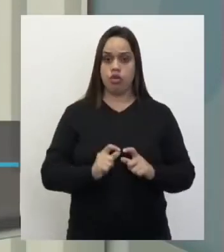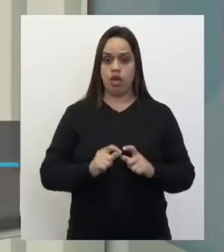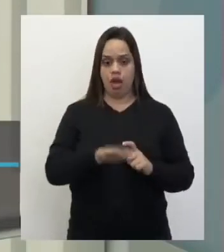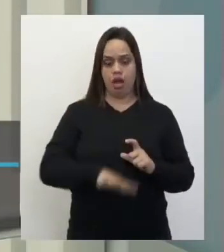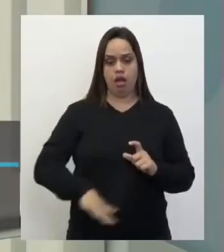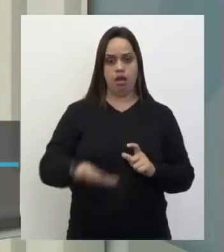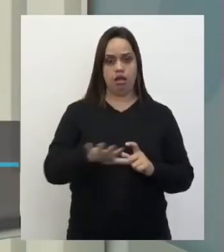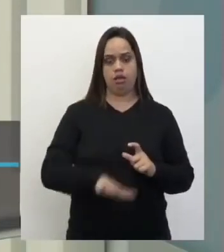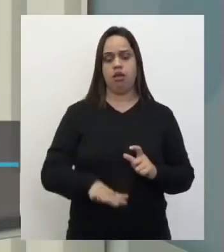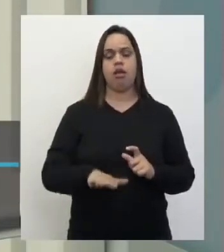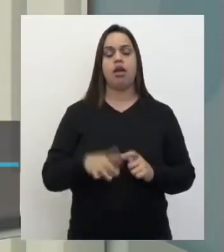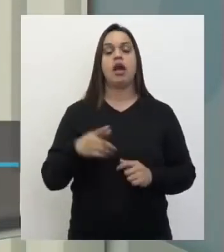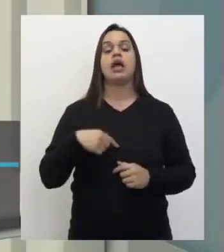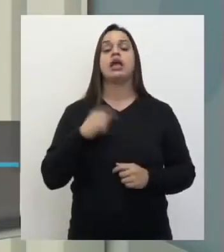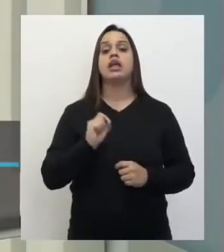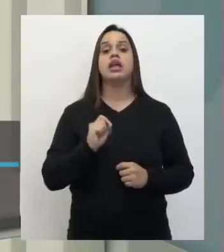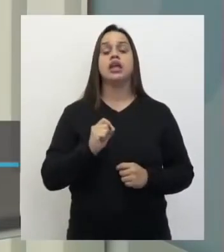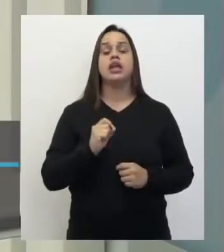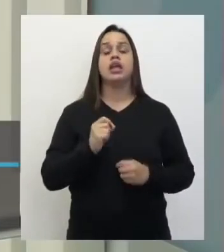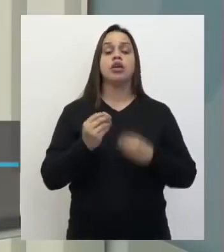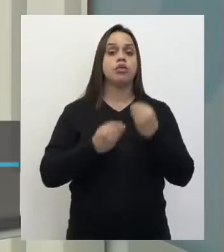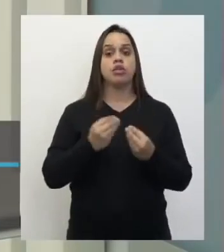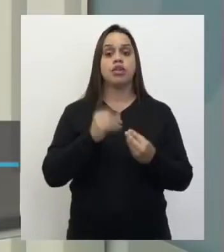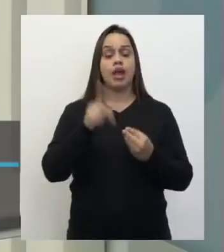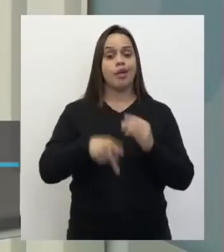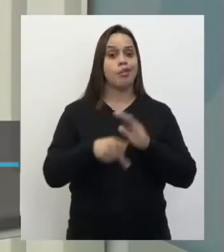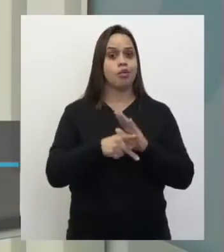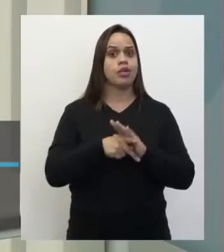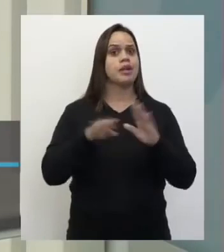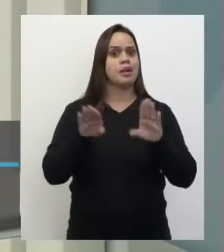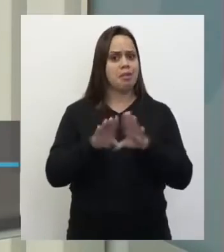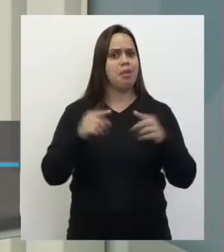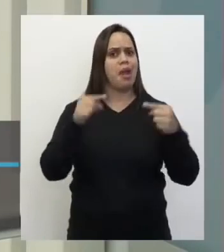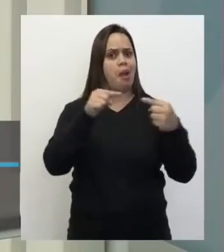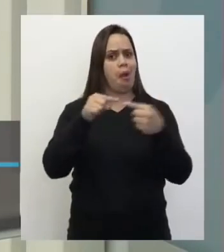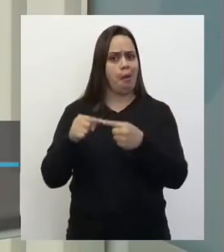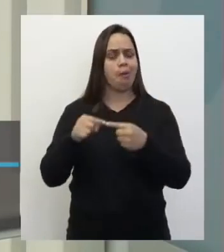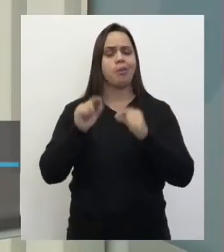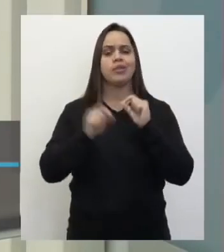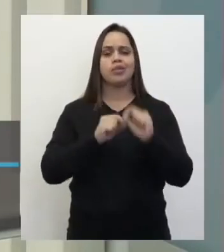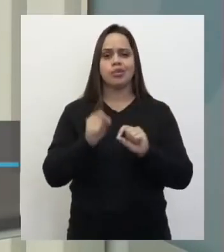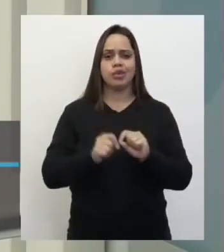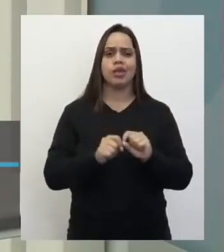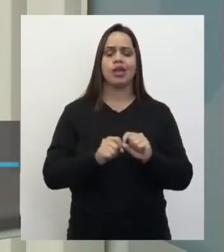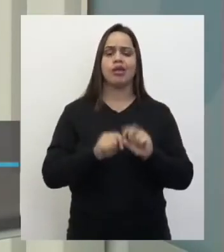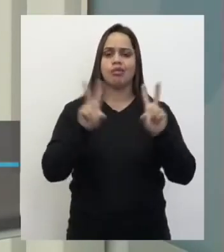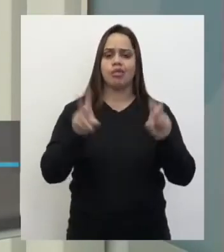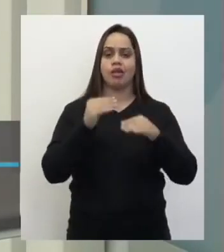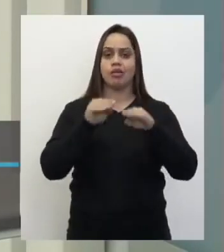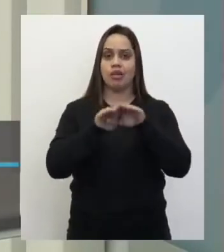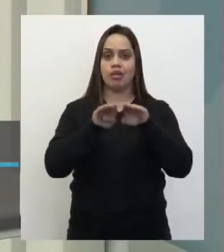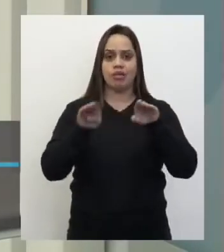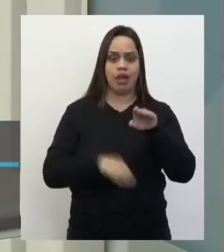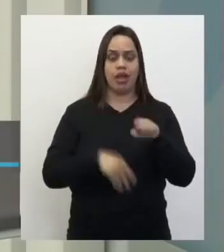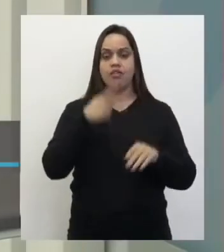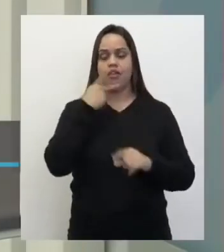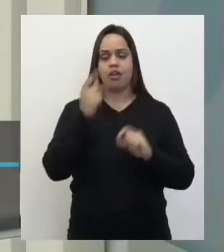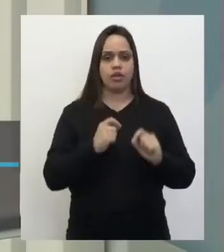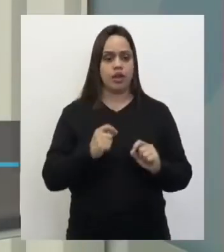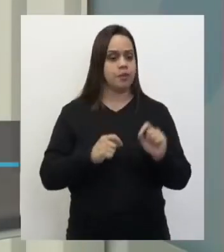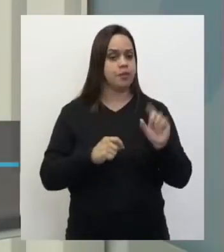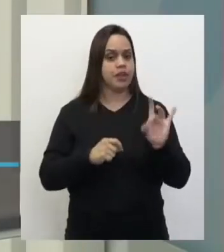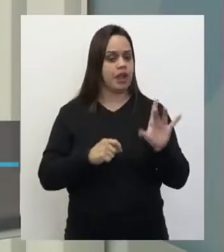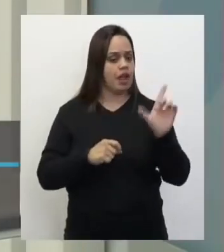espaço urbano e o quanto isso está ligado à questão da desigualdade. Então, ele fala, cada homem vale pelo lugar